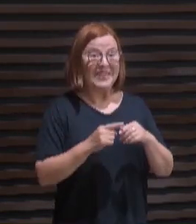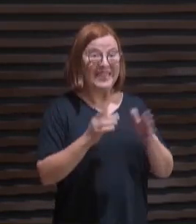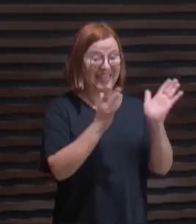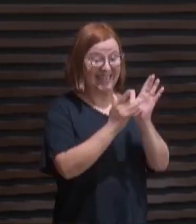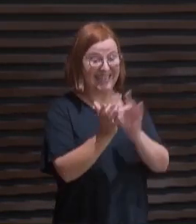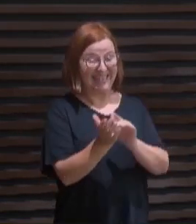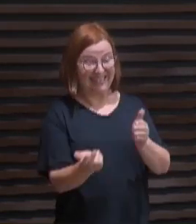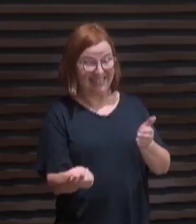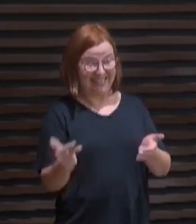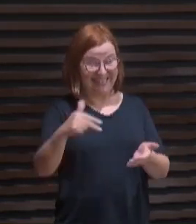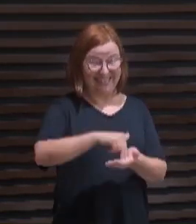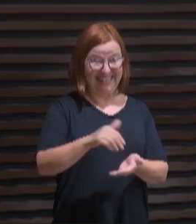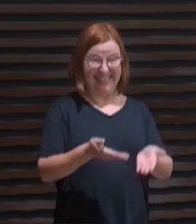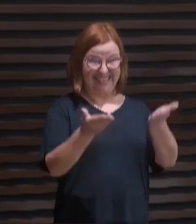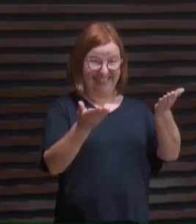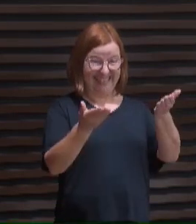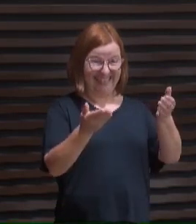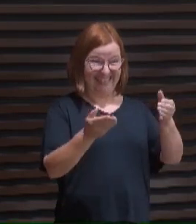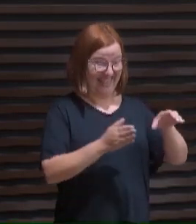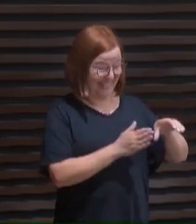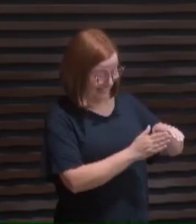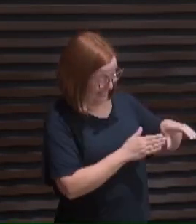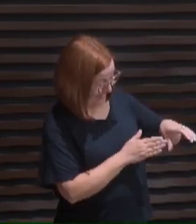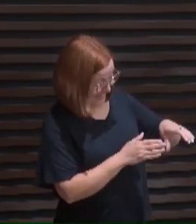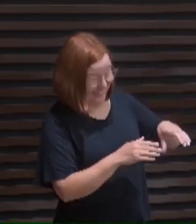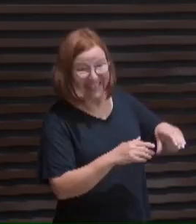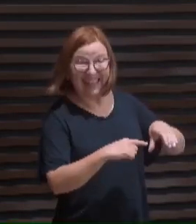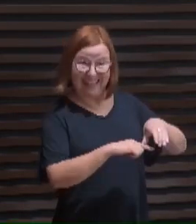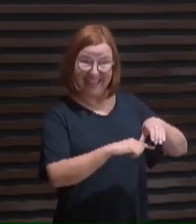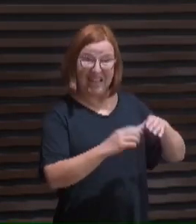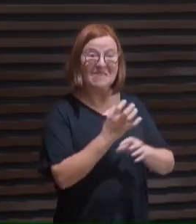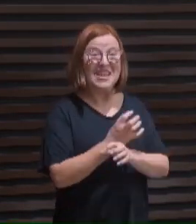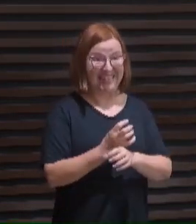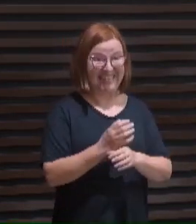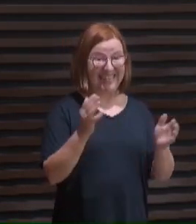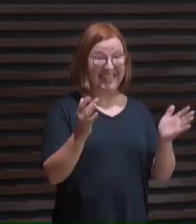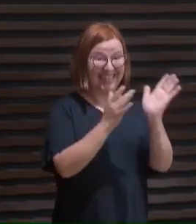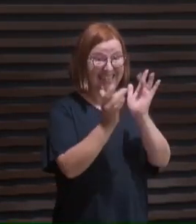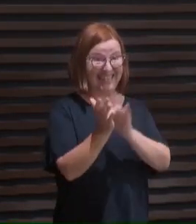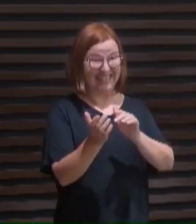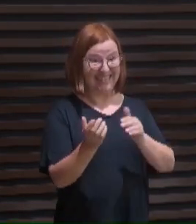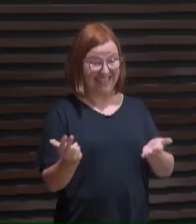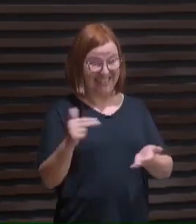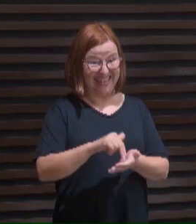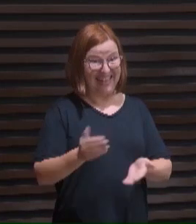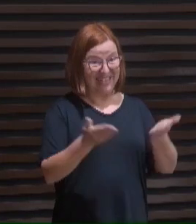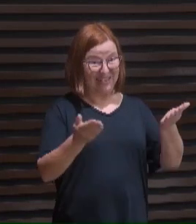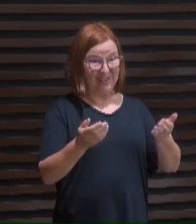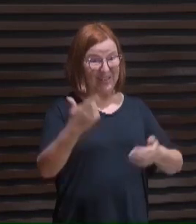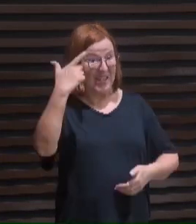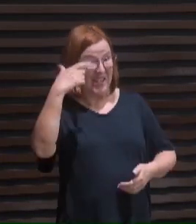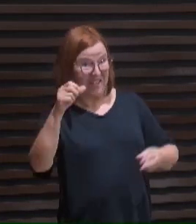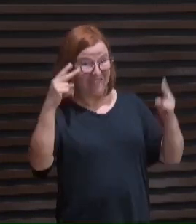escancarada. Ele não está aqui, mas ressuscitou e venceu a morte. Então esse